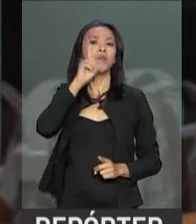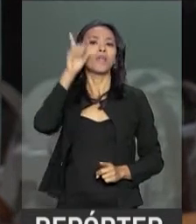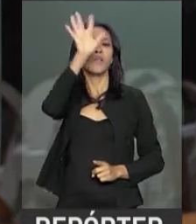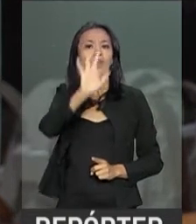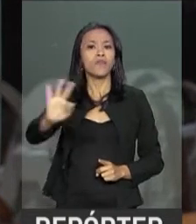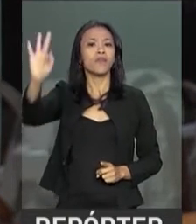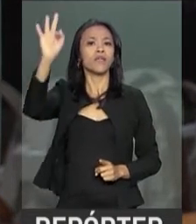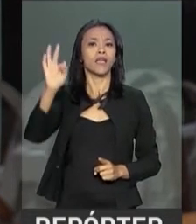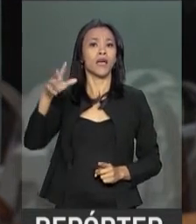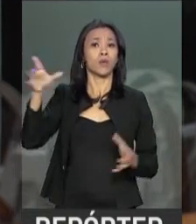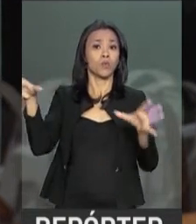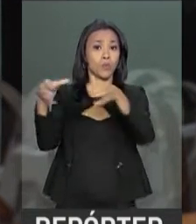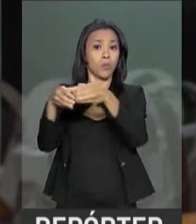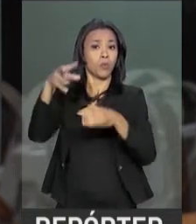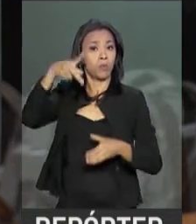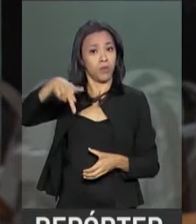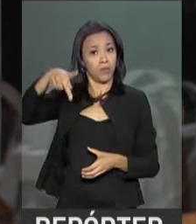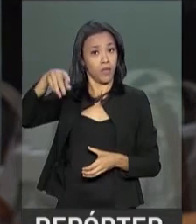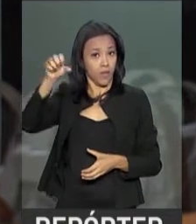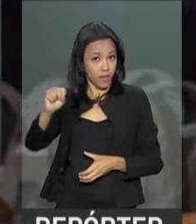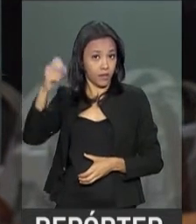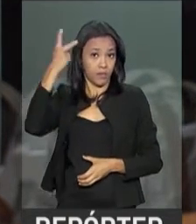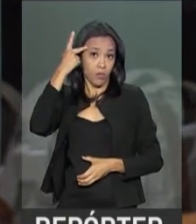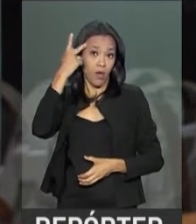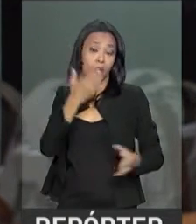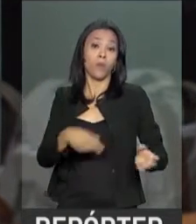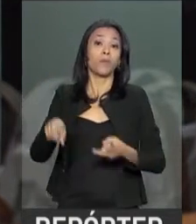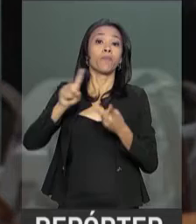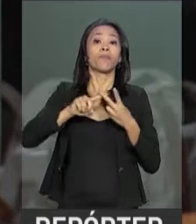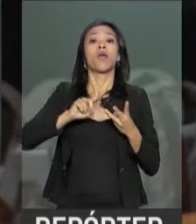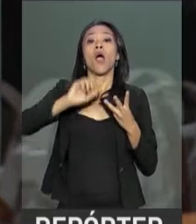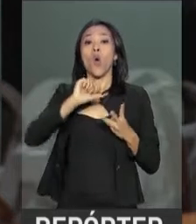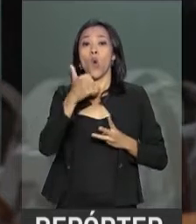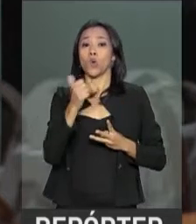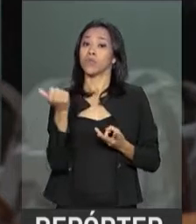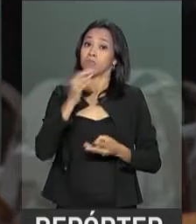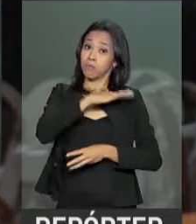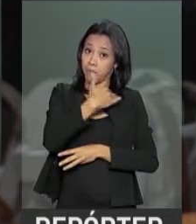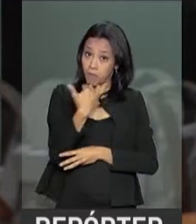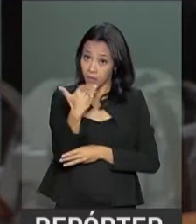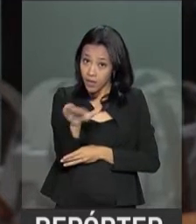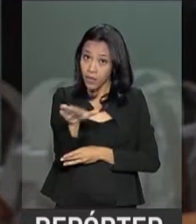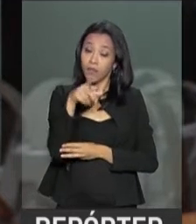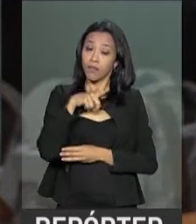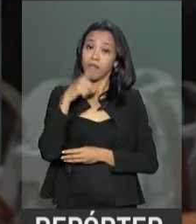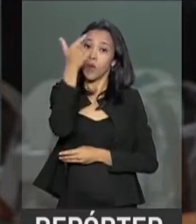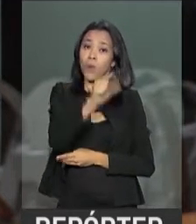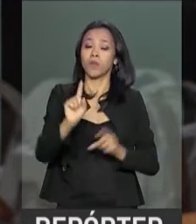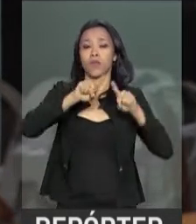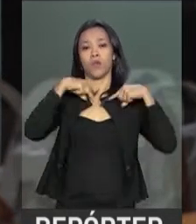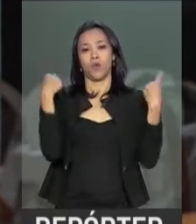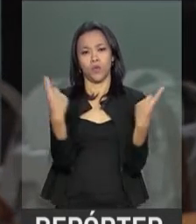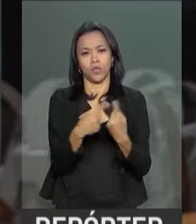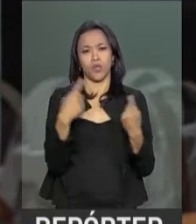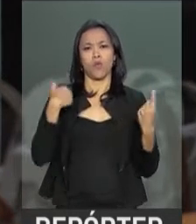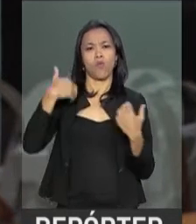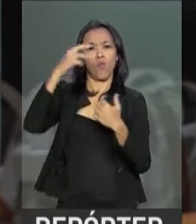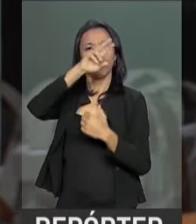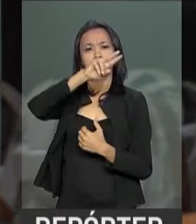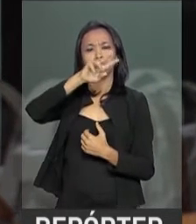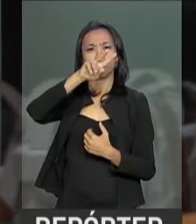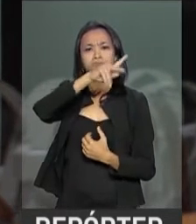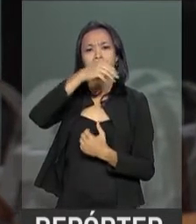pinato do pps de são paulo já às 11 e meia a audiência será com executivos da confederação das